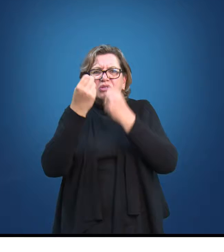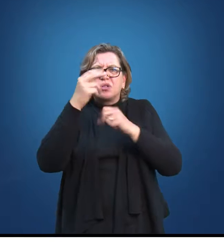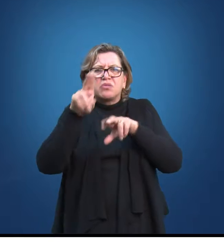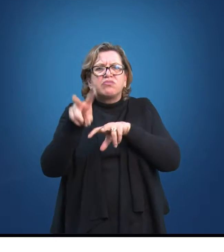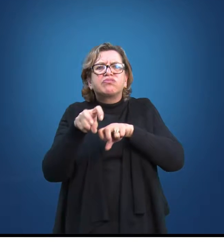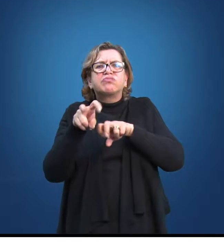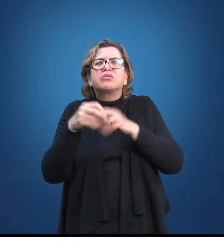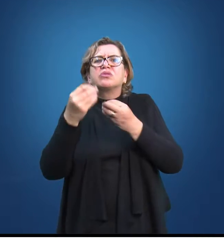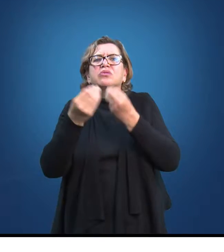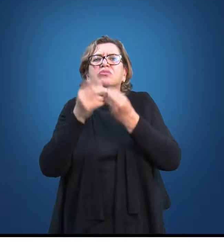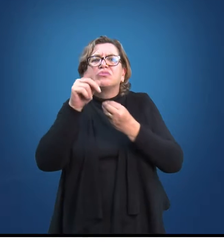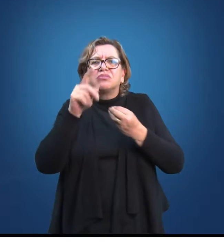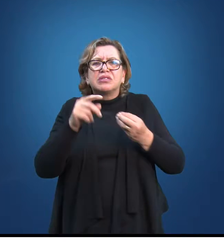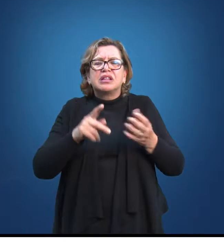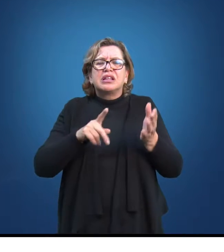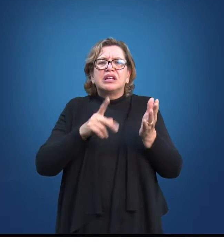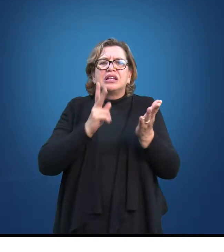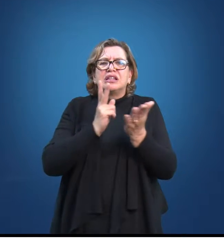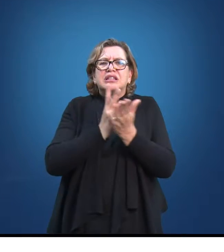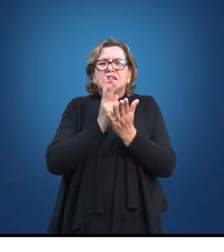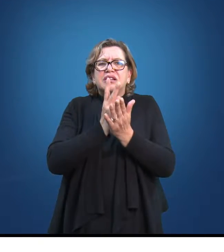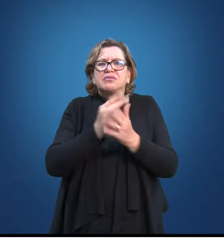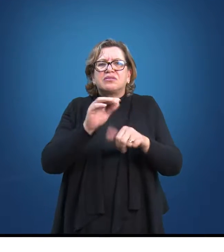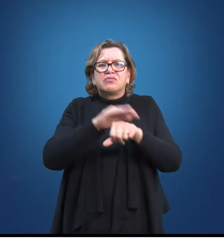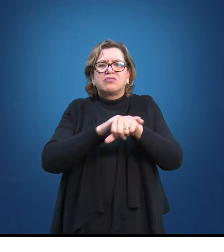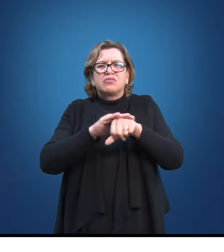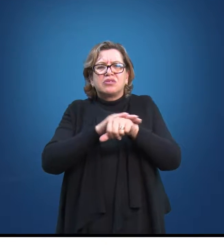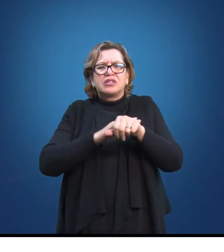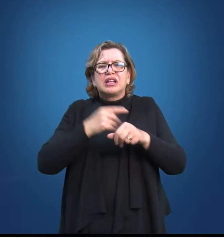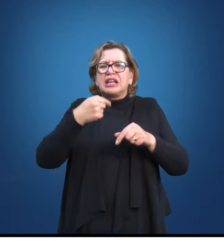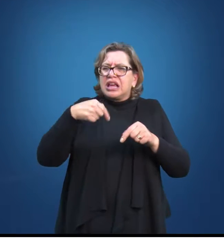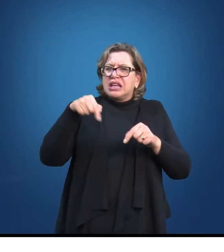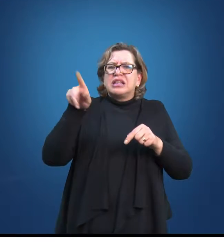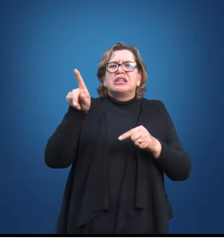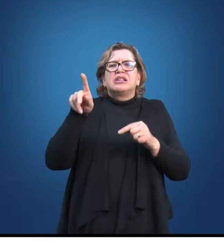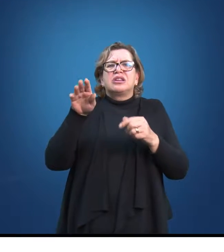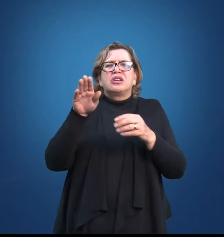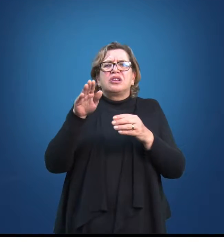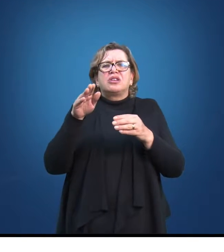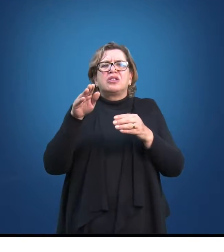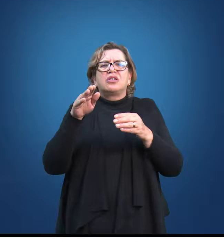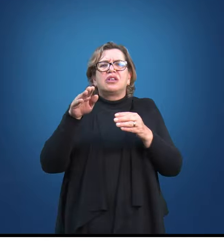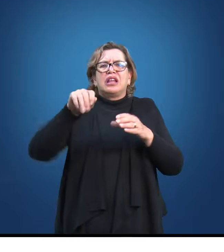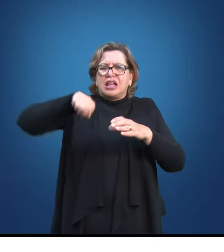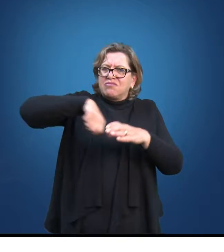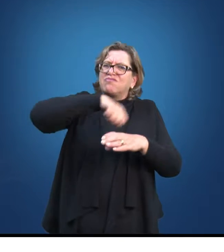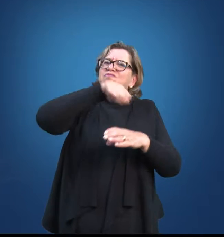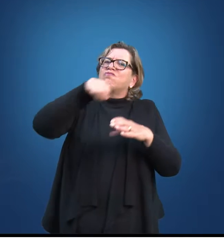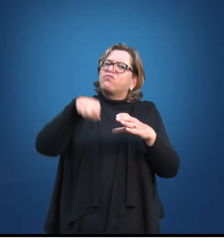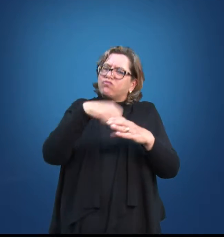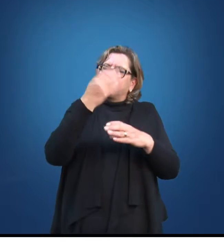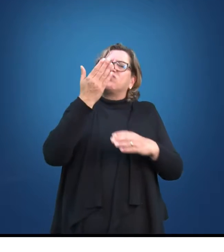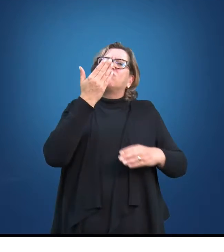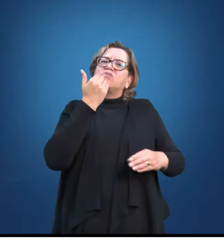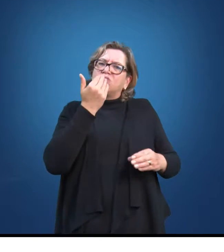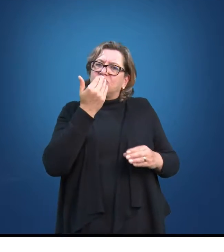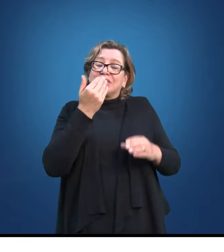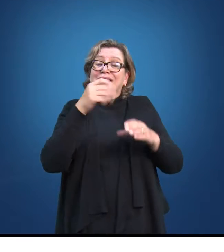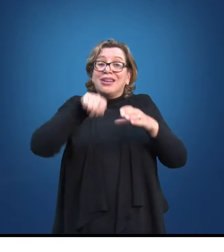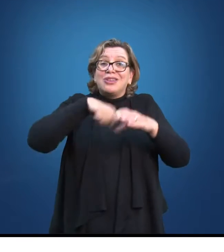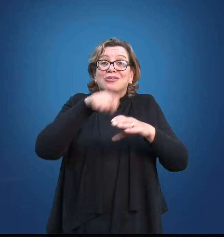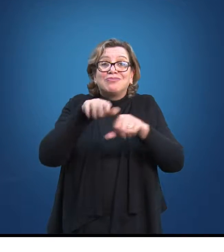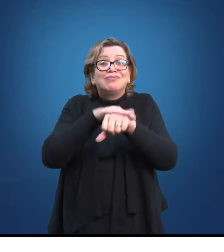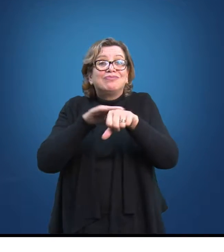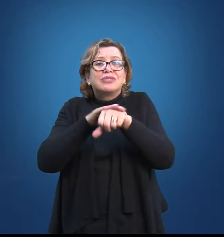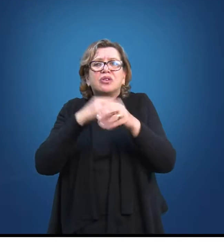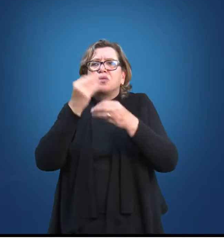Não é industrializado? Né? Vamos conversar com com a senhora da cozinha, merendeira, para ver como que